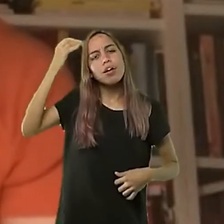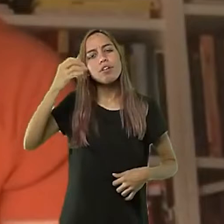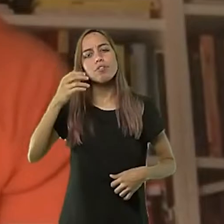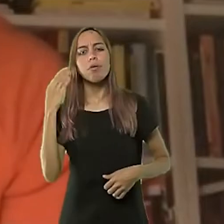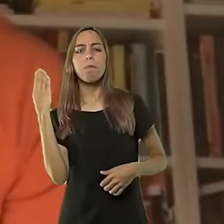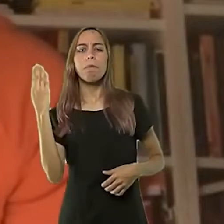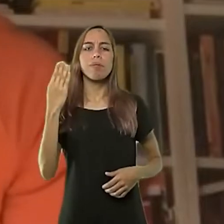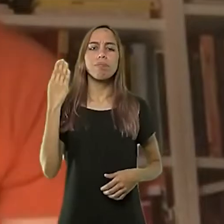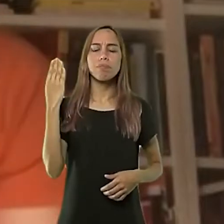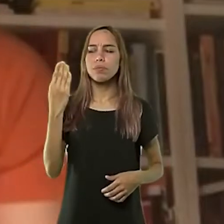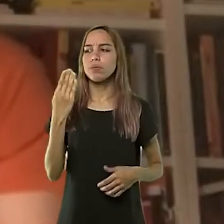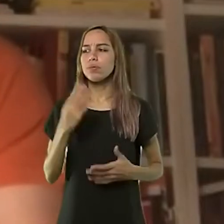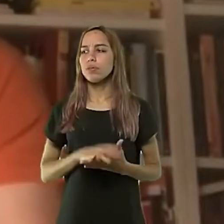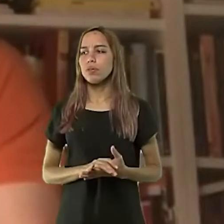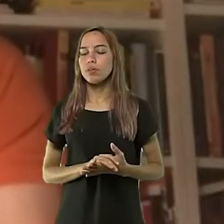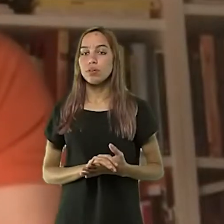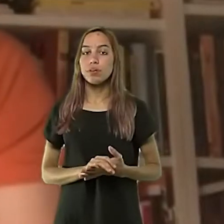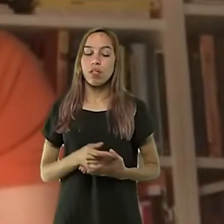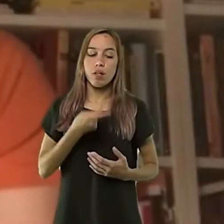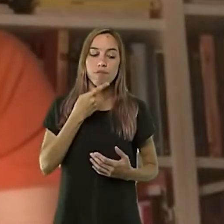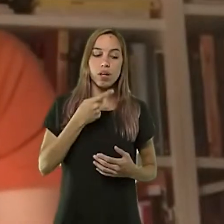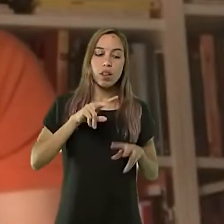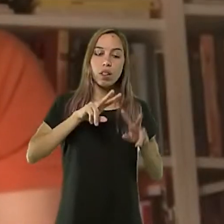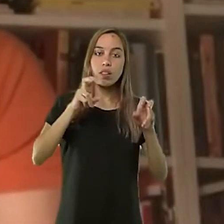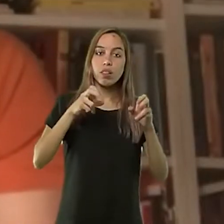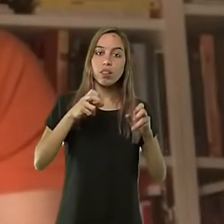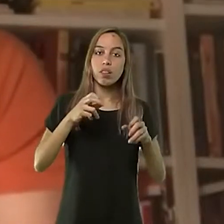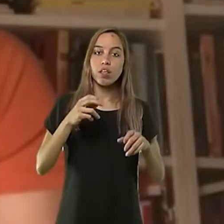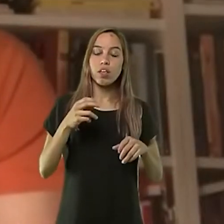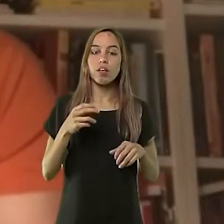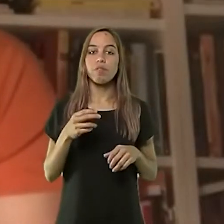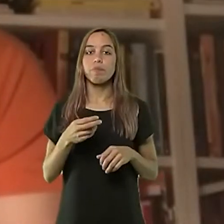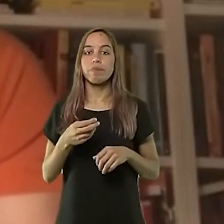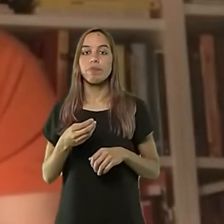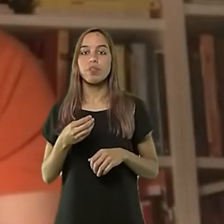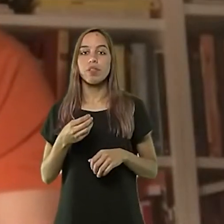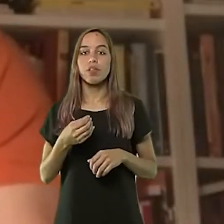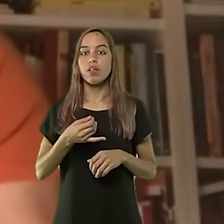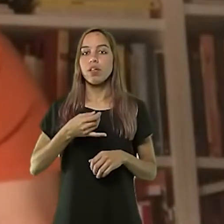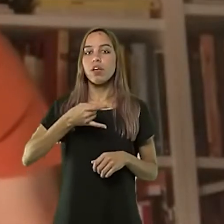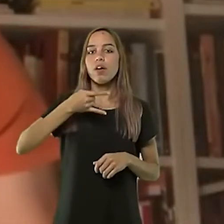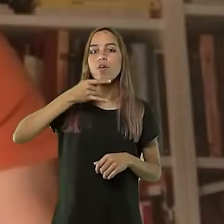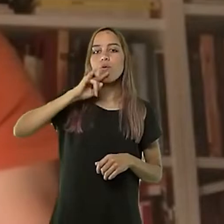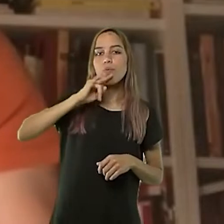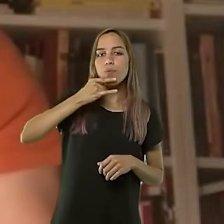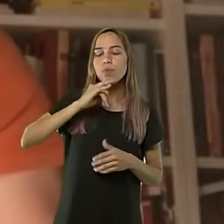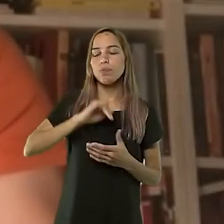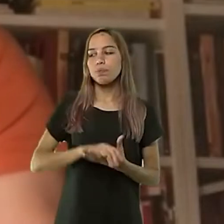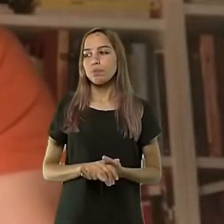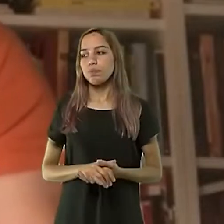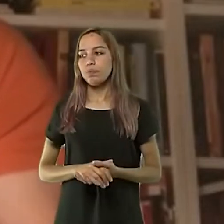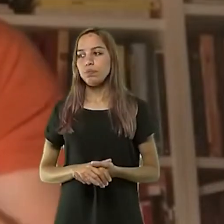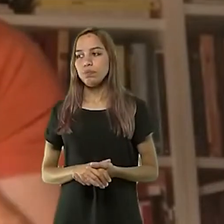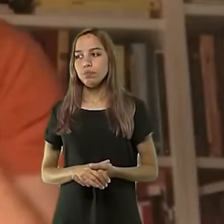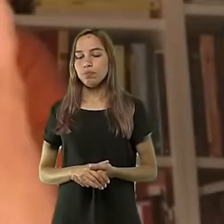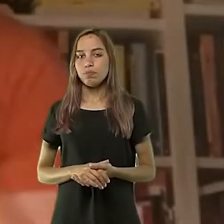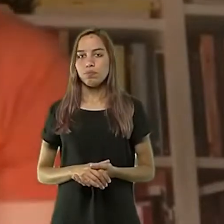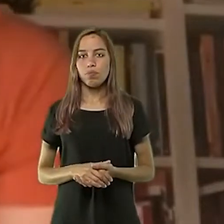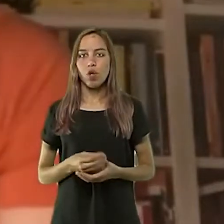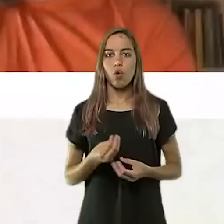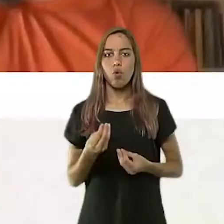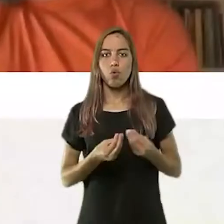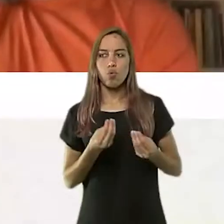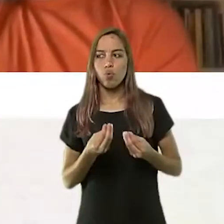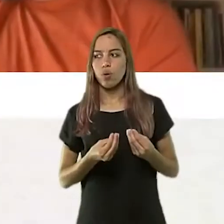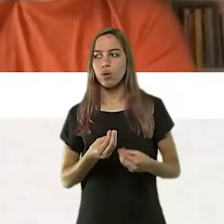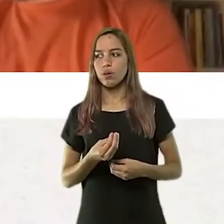fala da importância do álcool na cultura e para a evolução do ser humano. Do álcool gel, enfim, ou